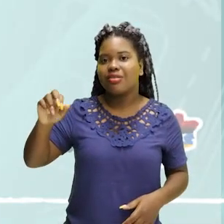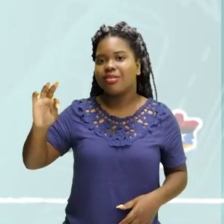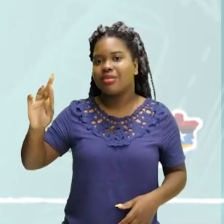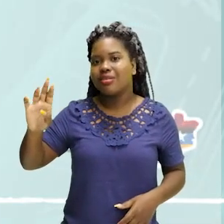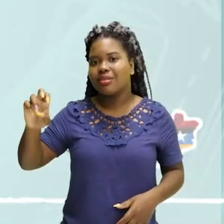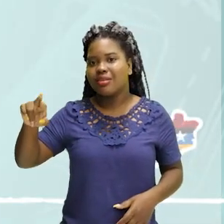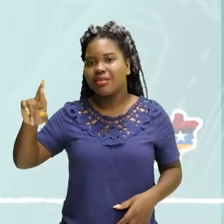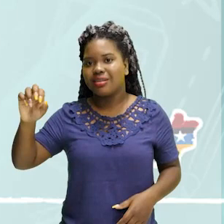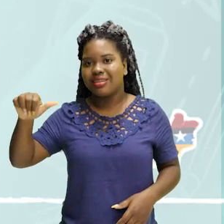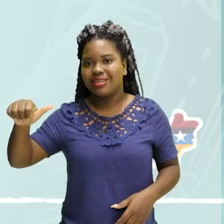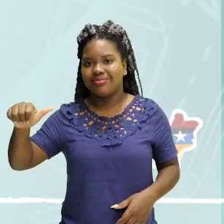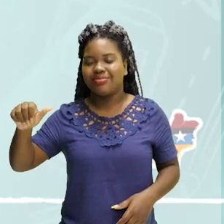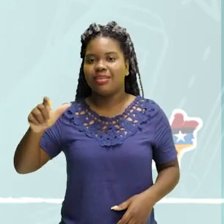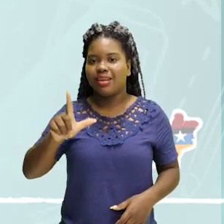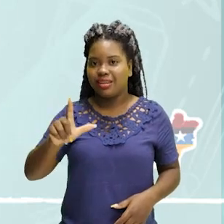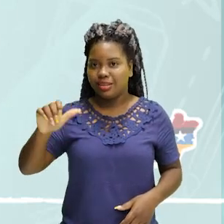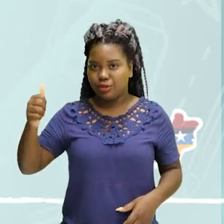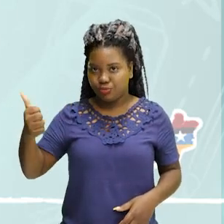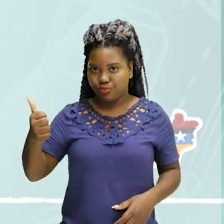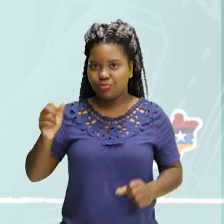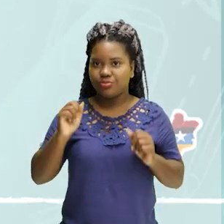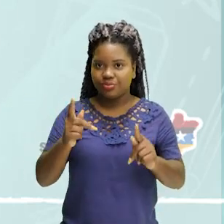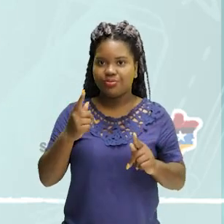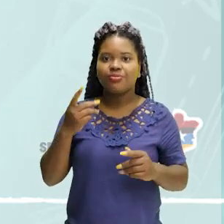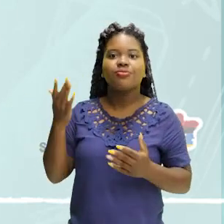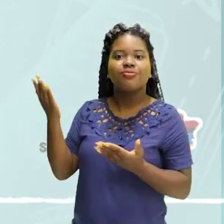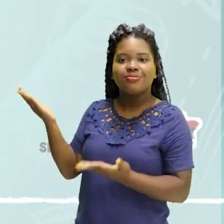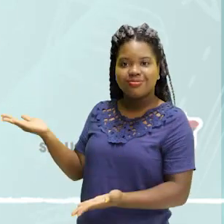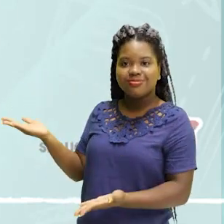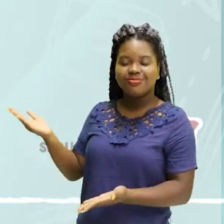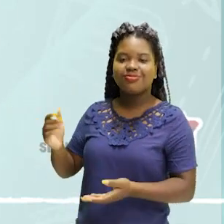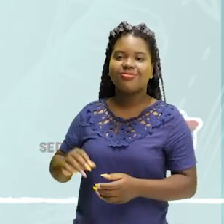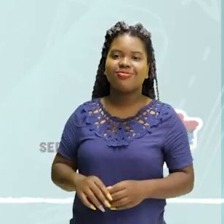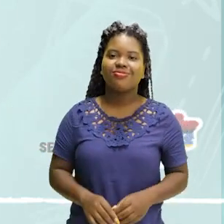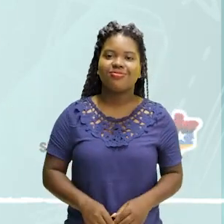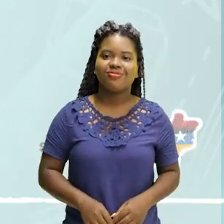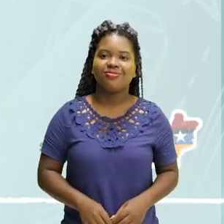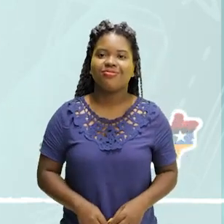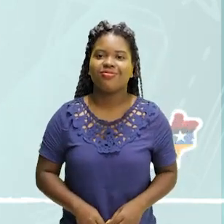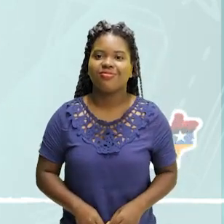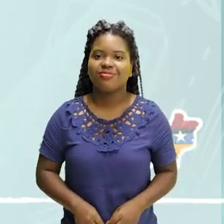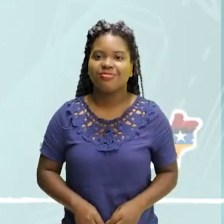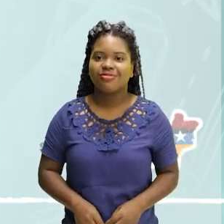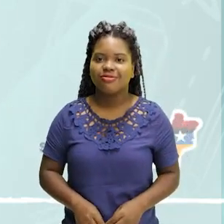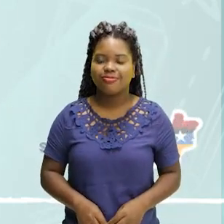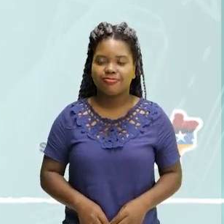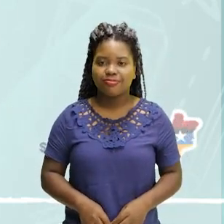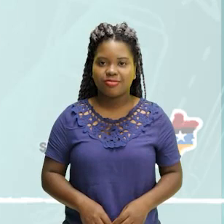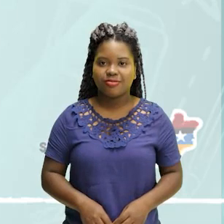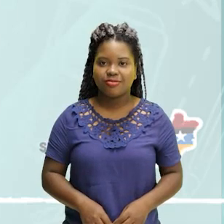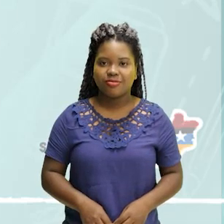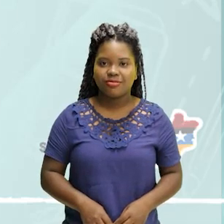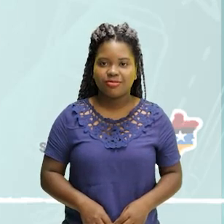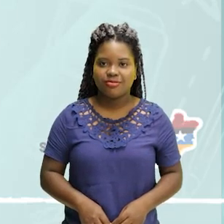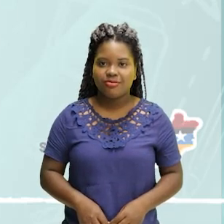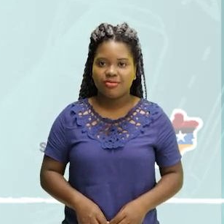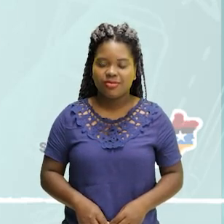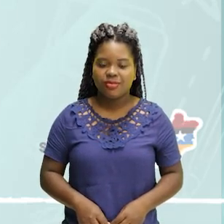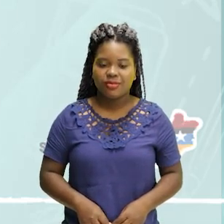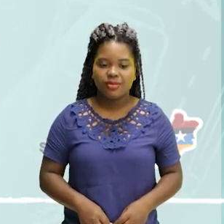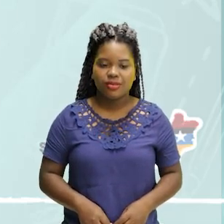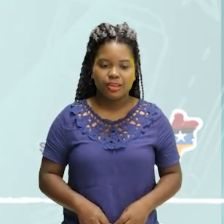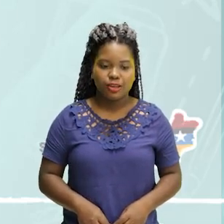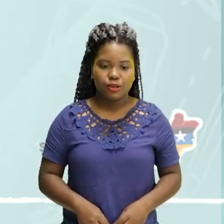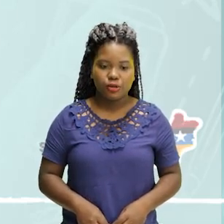Espetáculos populares de praça e representações da corte. Principais gêneros eram o sermão